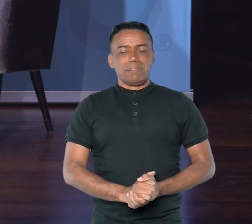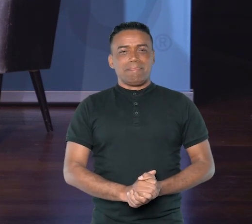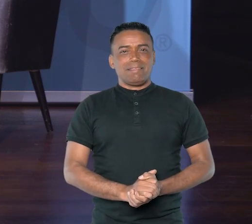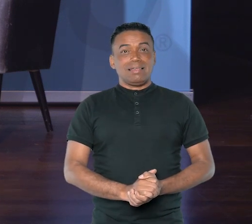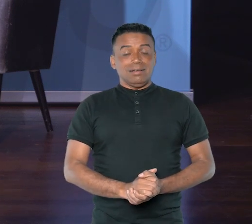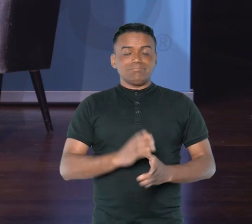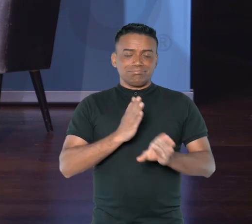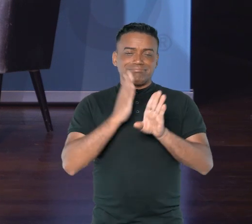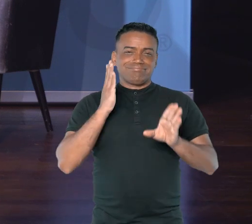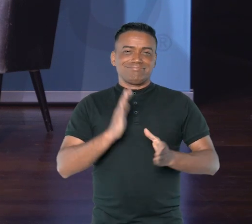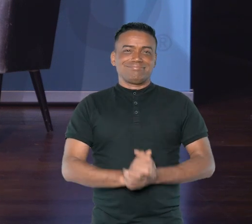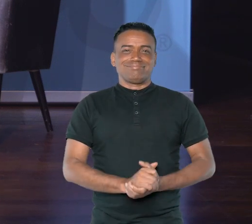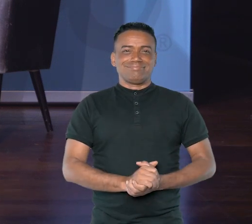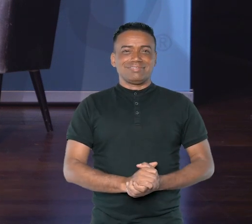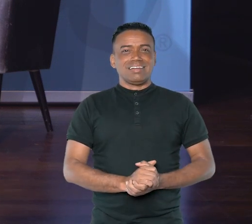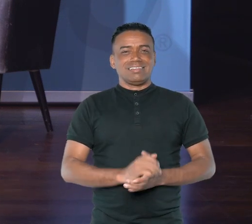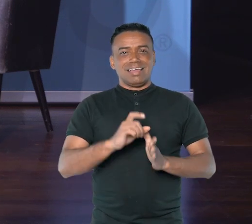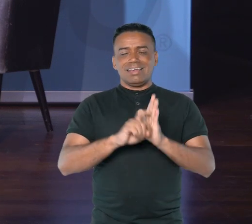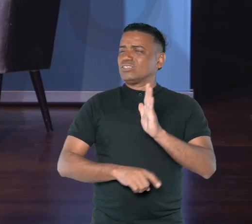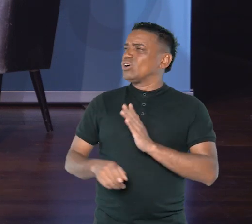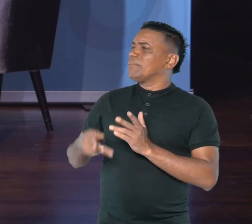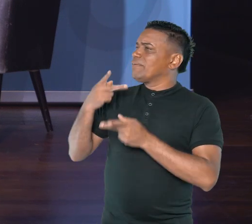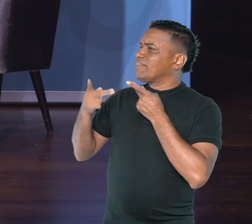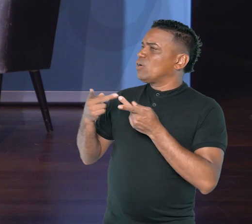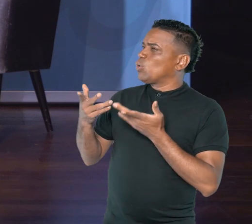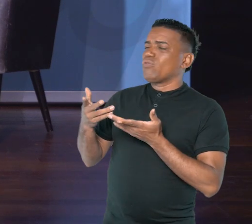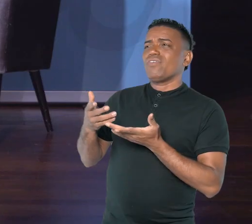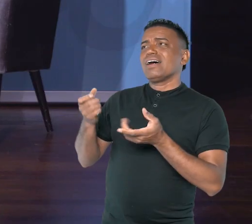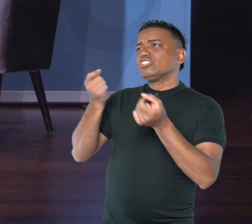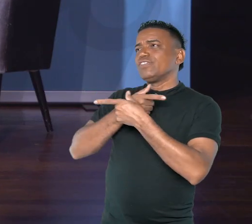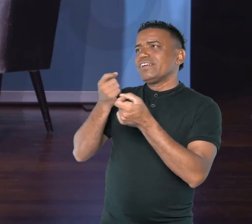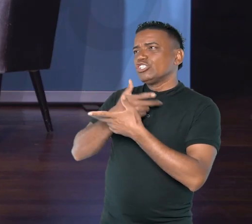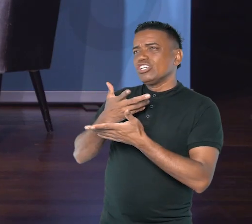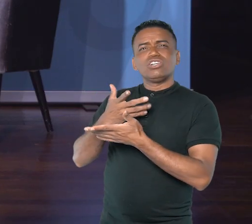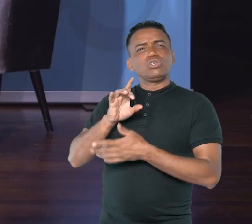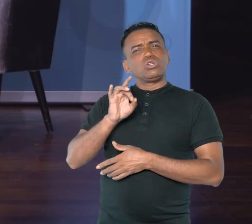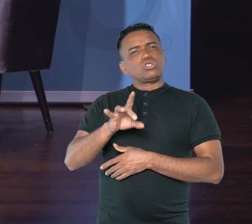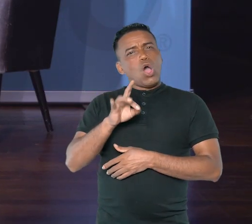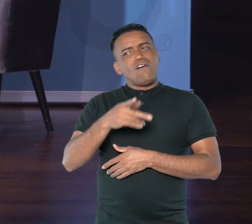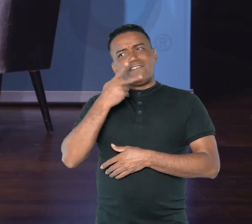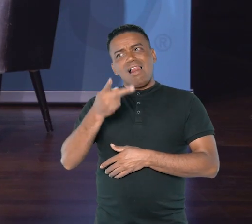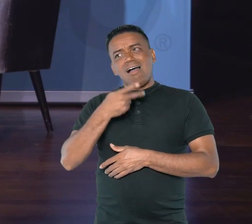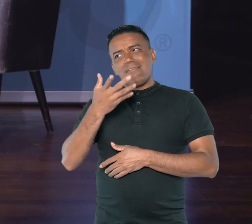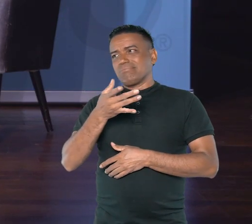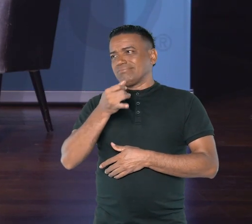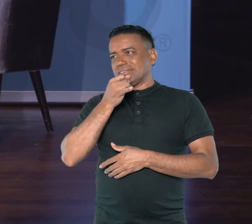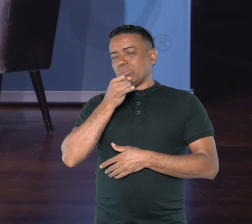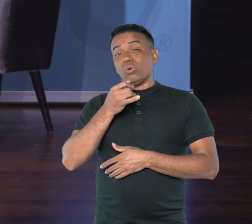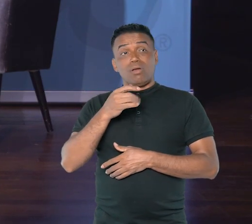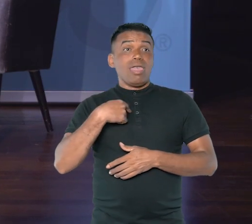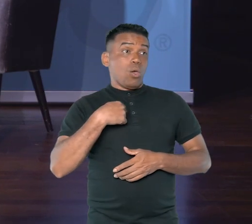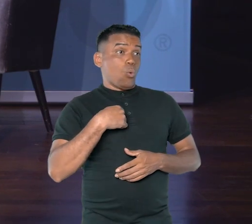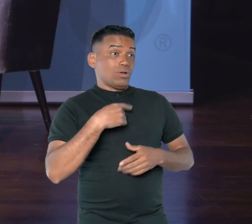Depois, aqui, um trechinho. A Dani me falou assim, vamos falar de coisas divertidas também, para não ficar falando só... Não, eu e Paris